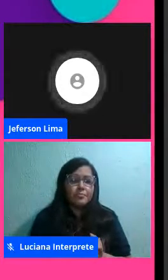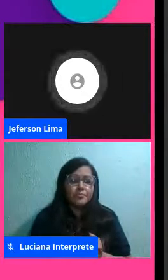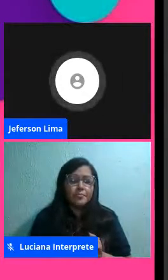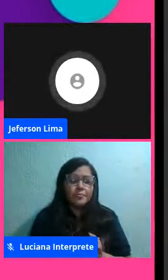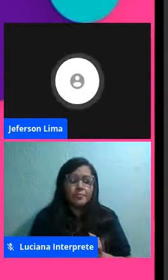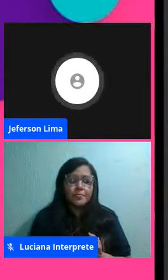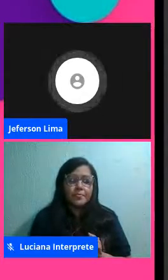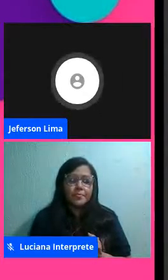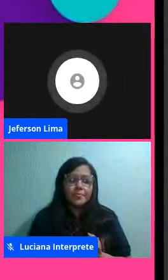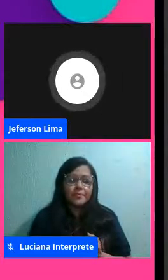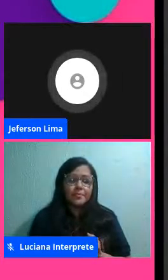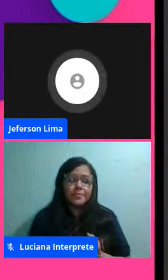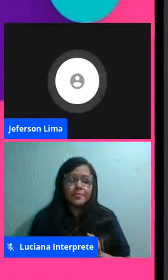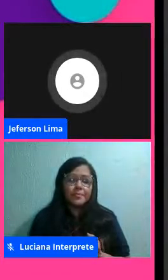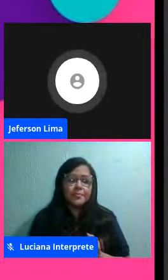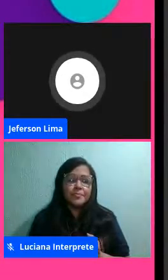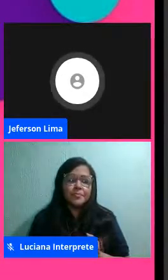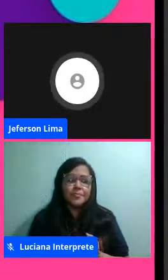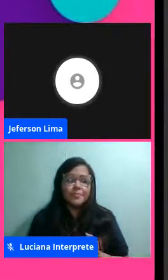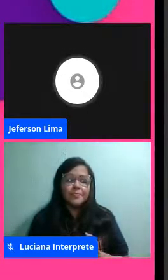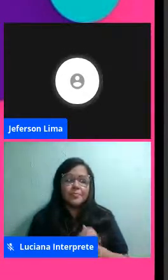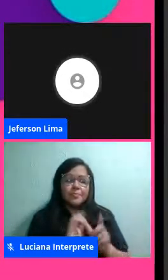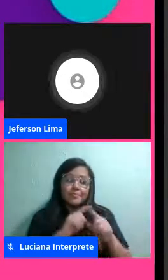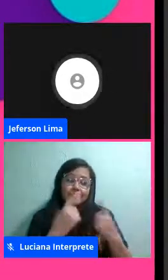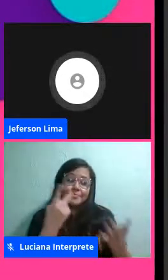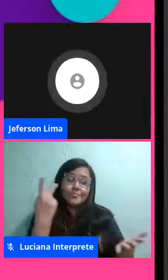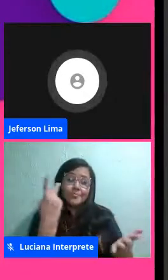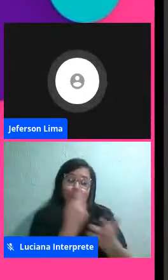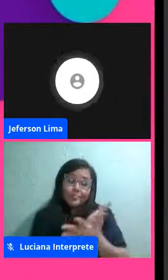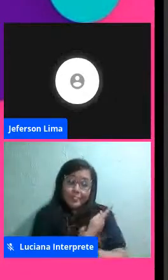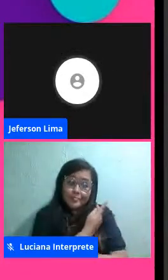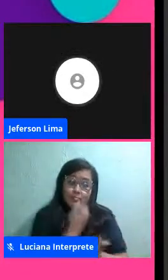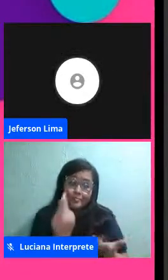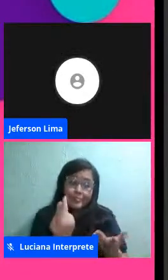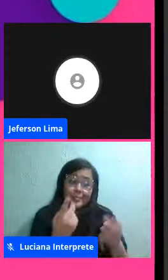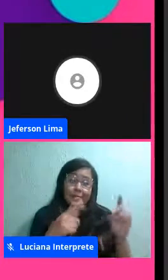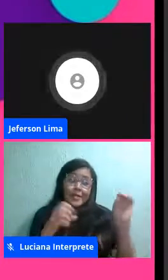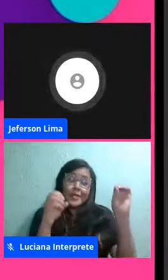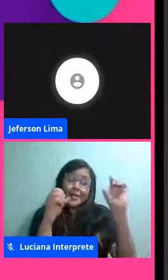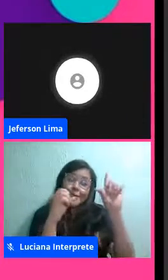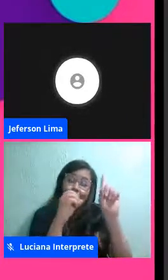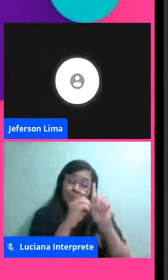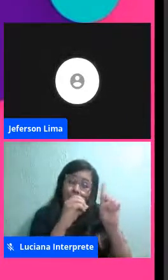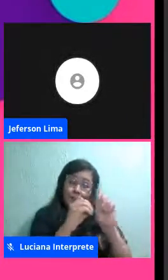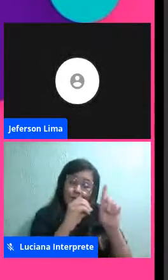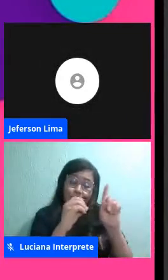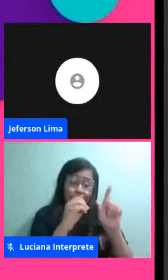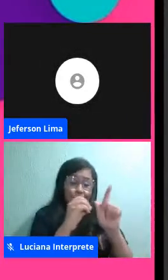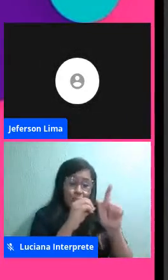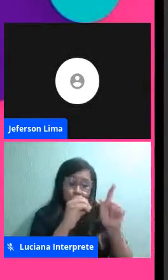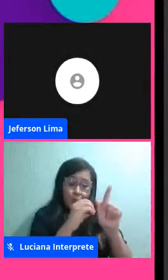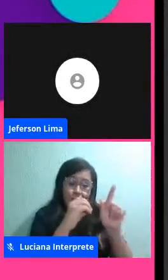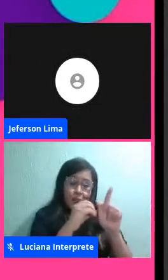E por algum acaso agora, os servidores do Google estão inoperantes comigo. Oh, Deus.